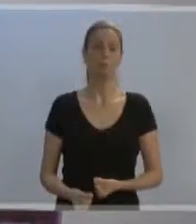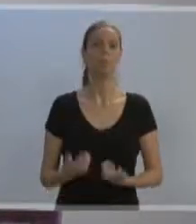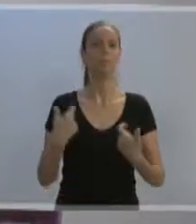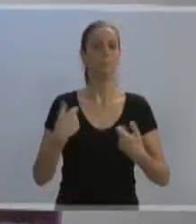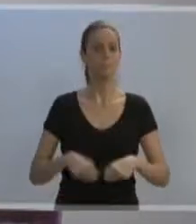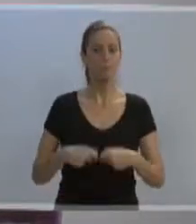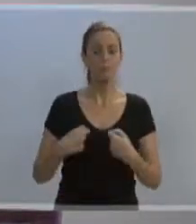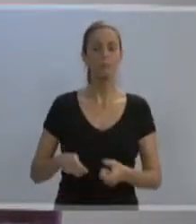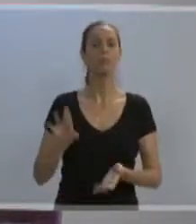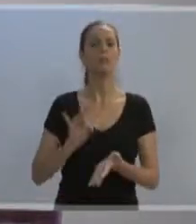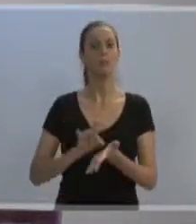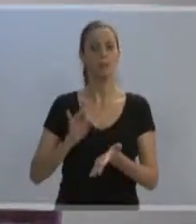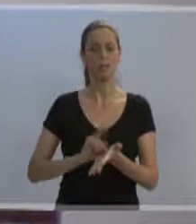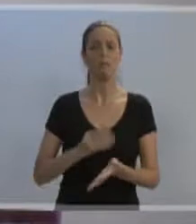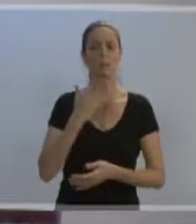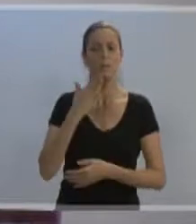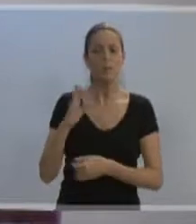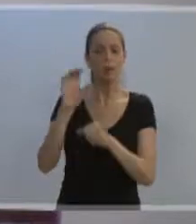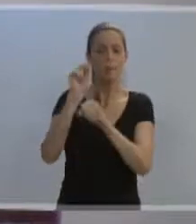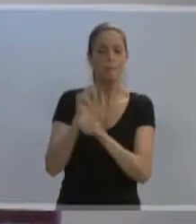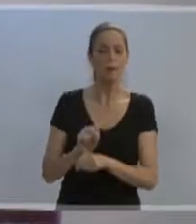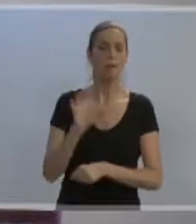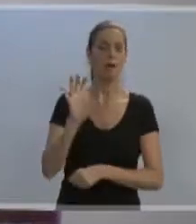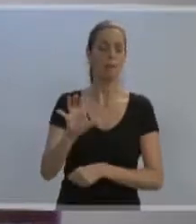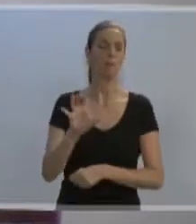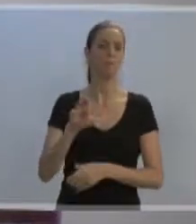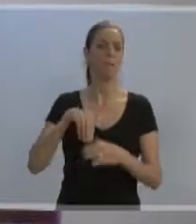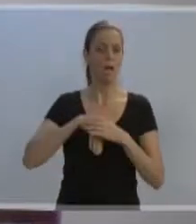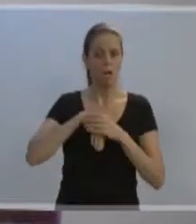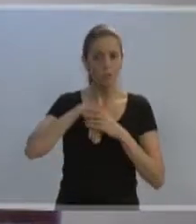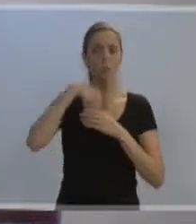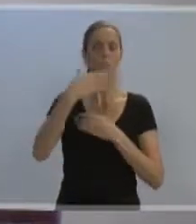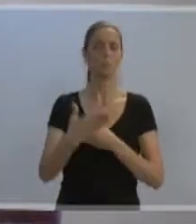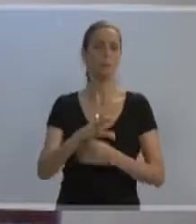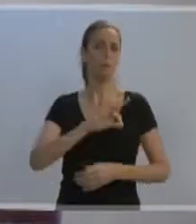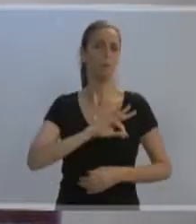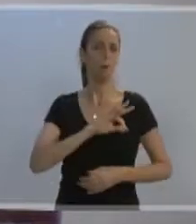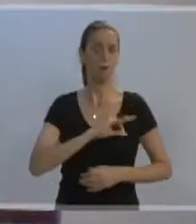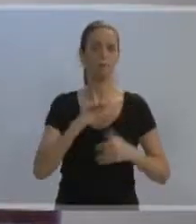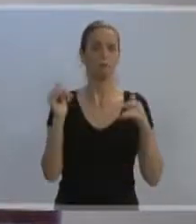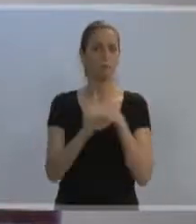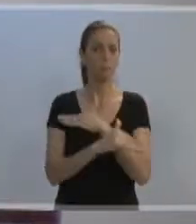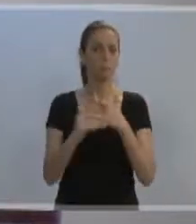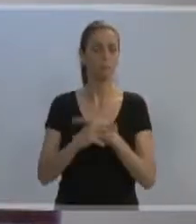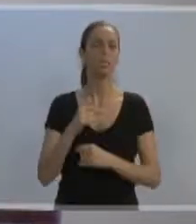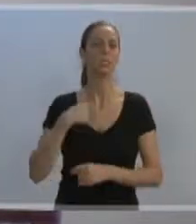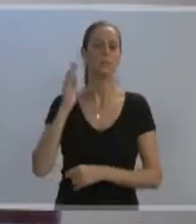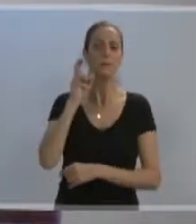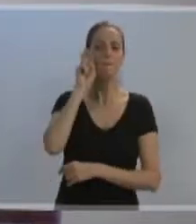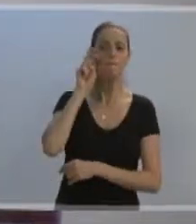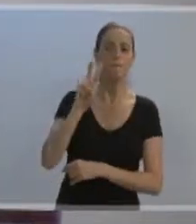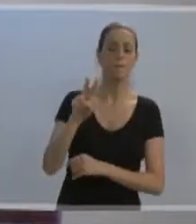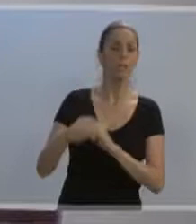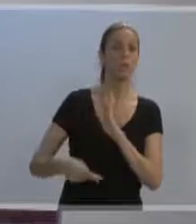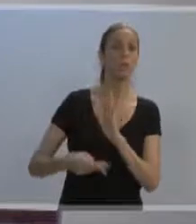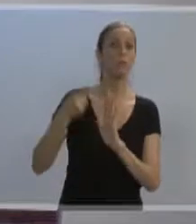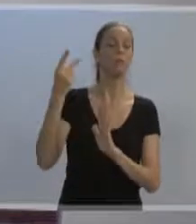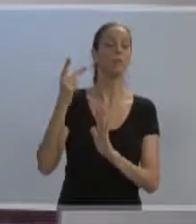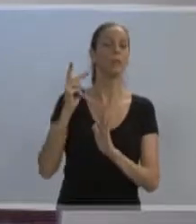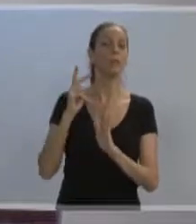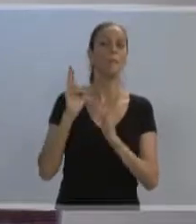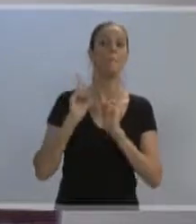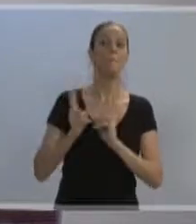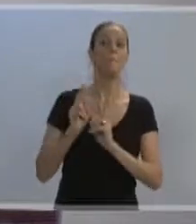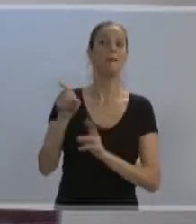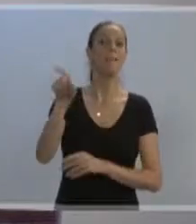este tipo de ação quando o guarda de trânsito e repito né eu testemunhei duas vezes o mesmo